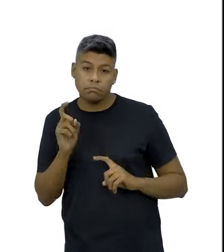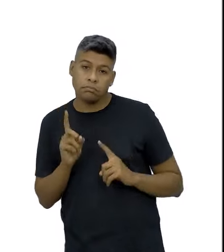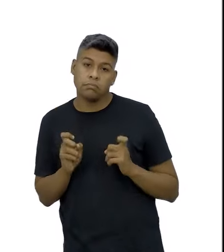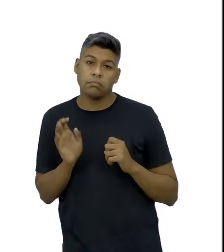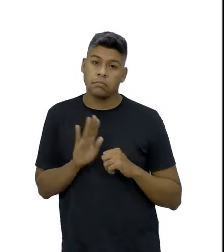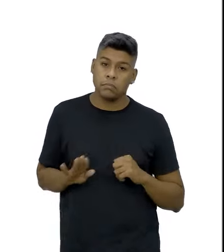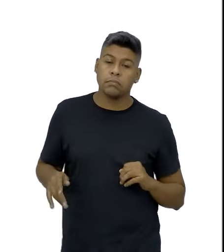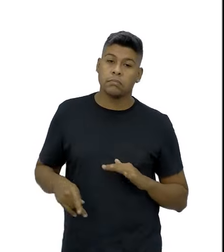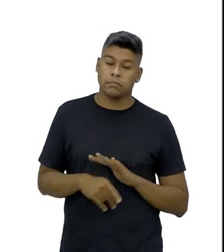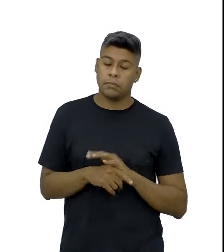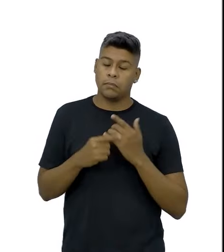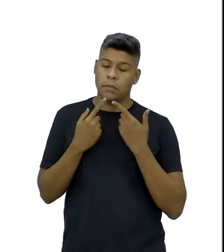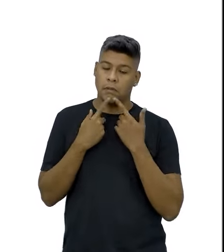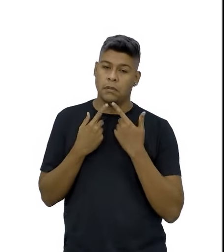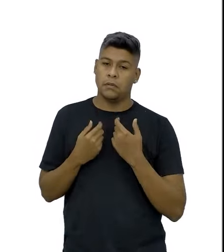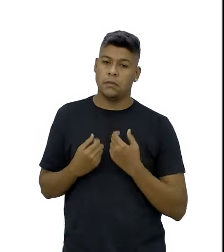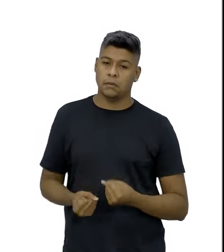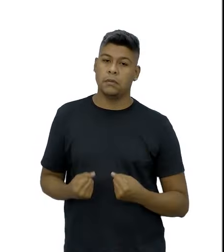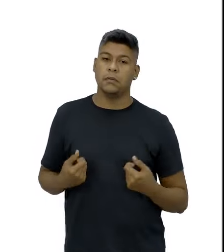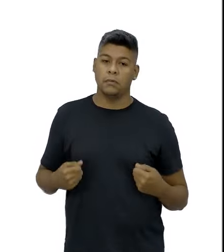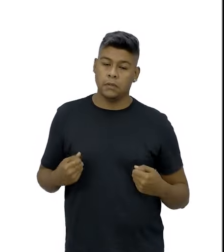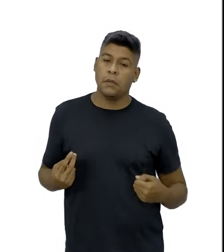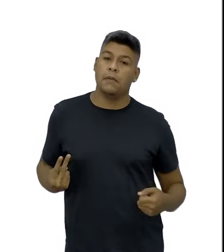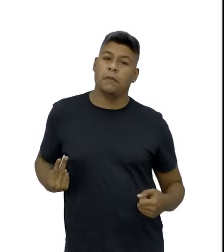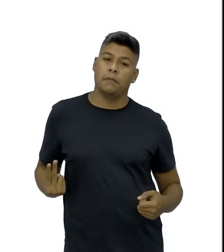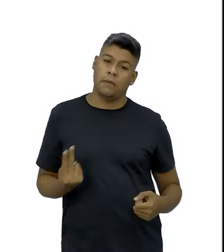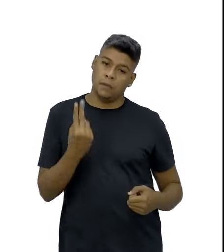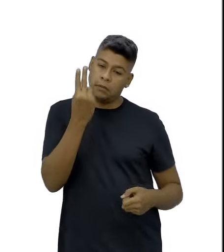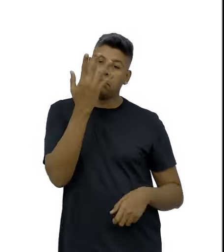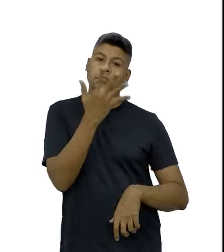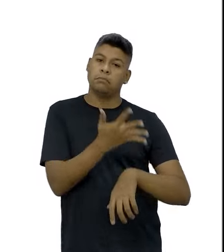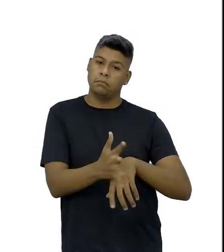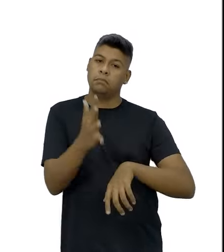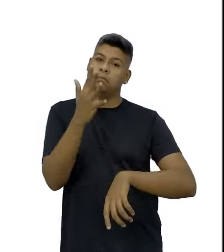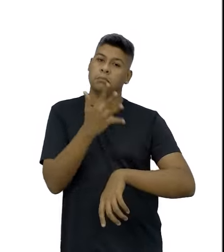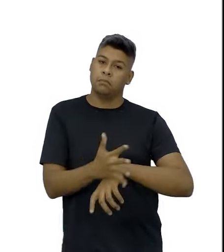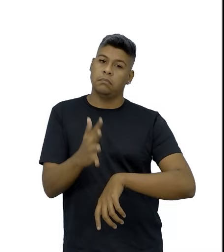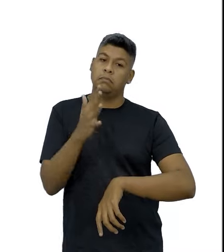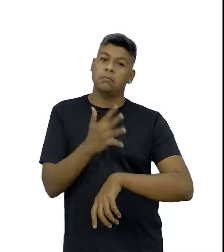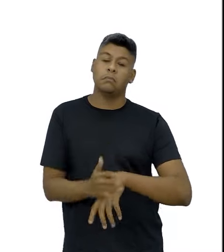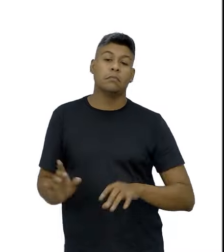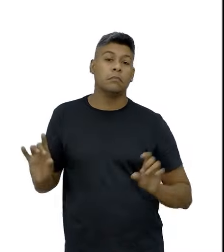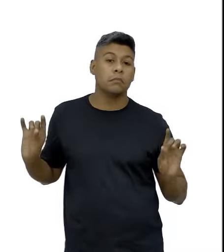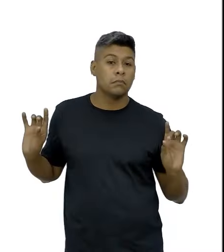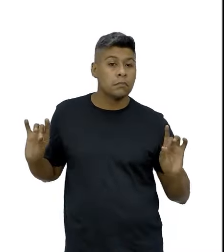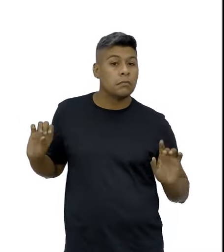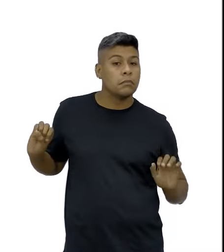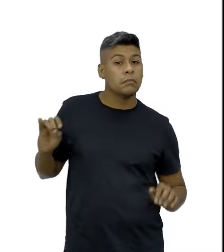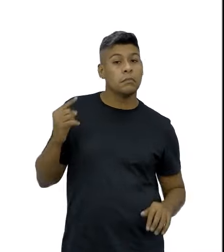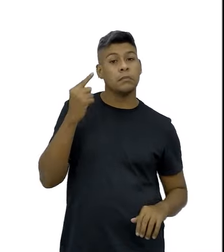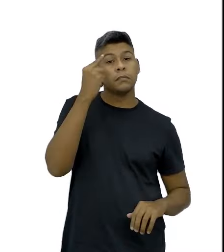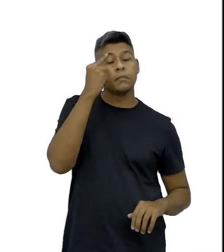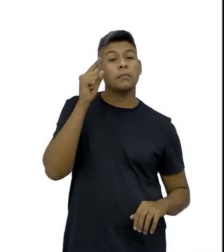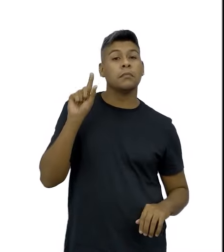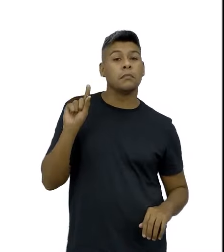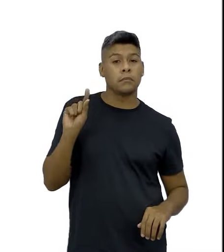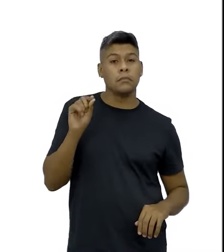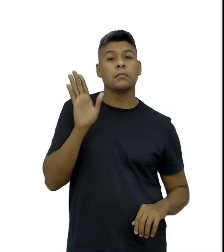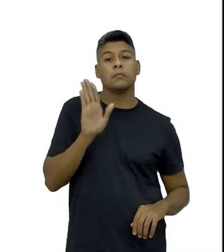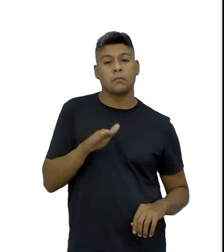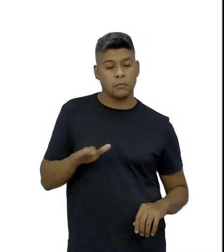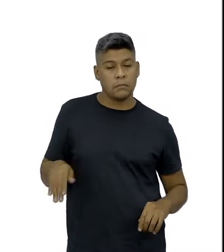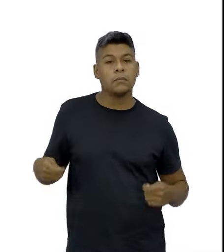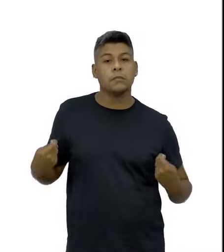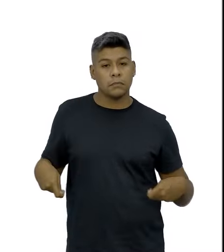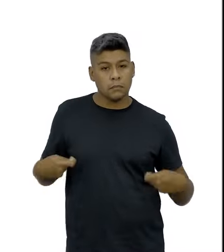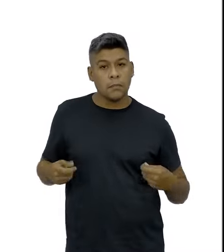por meio das linguagens, devem ser valorizadas e praticadas, especialmente se pensarmos naquelas crianças que